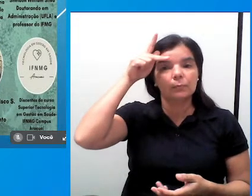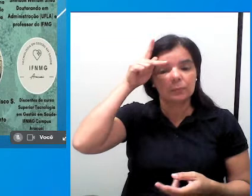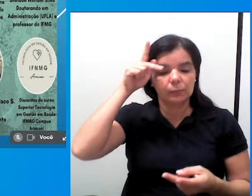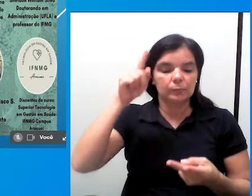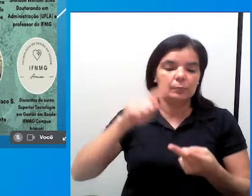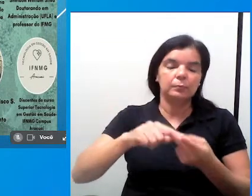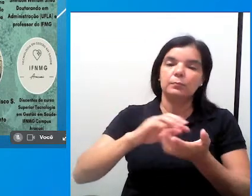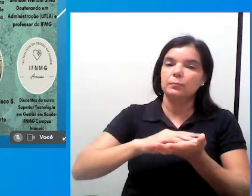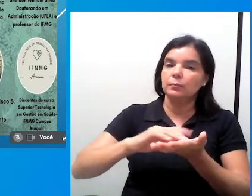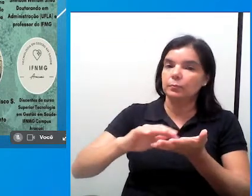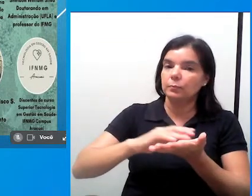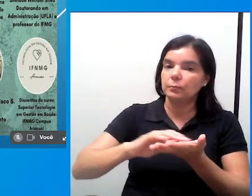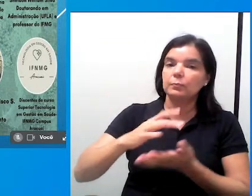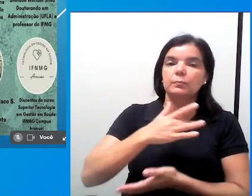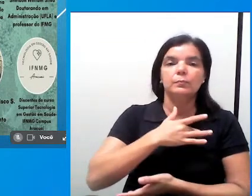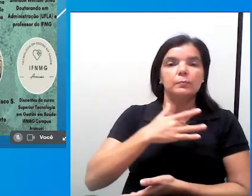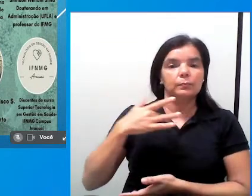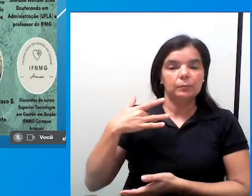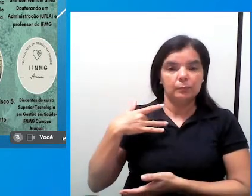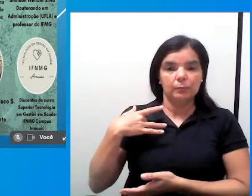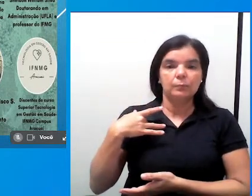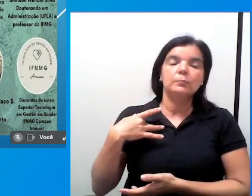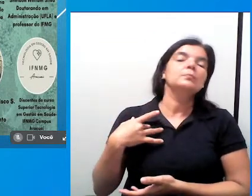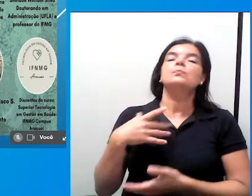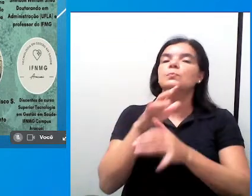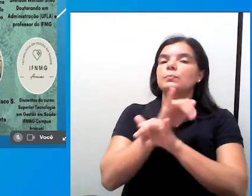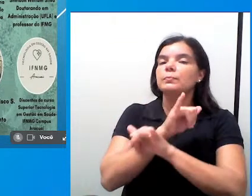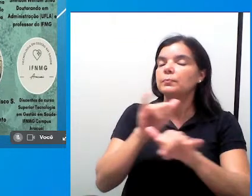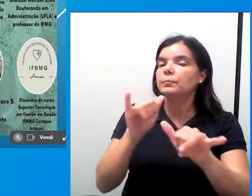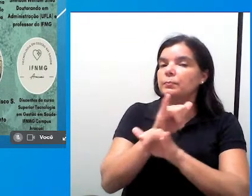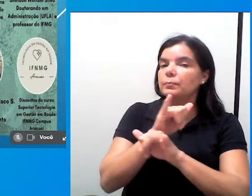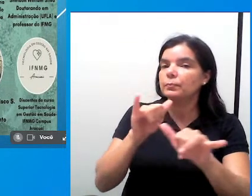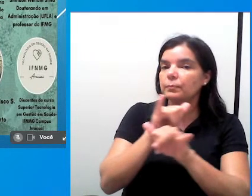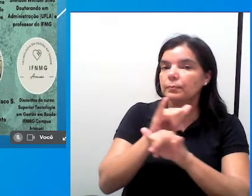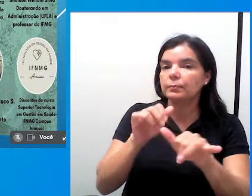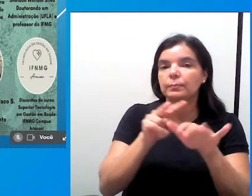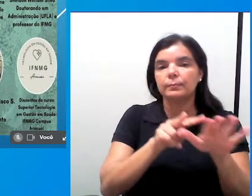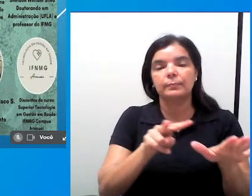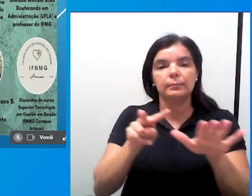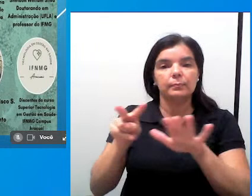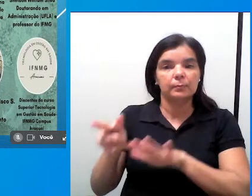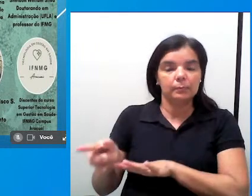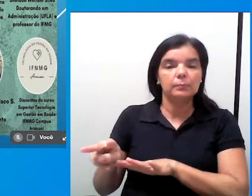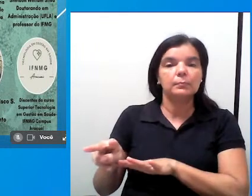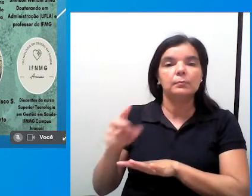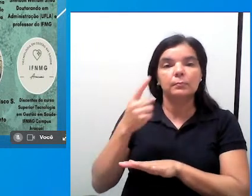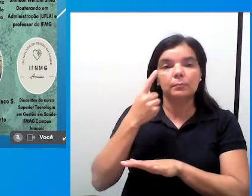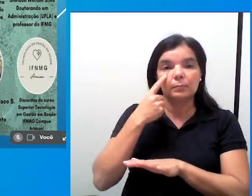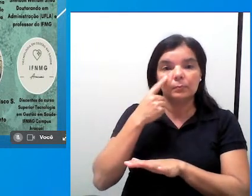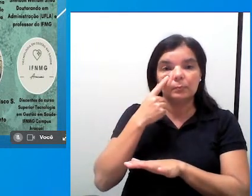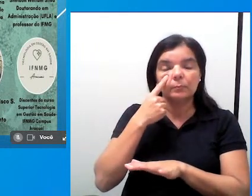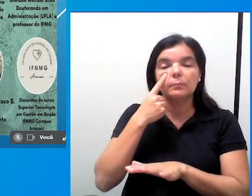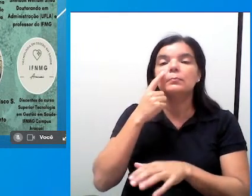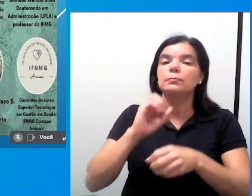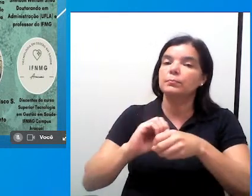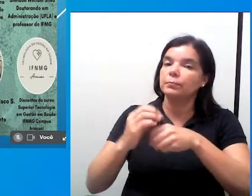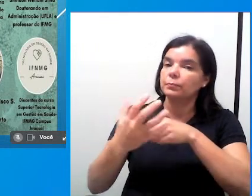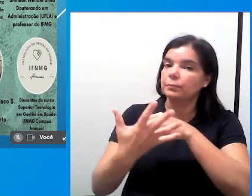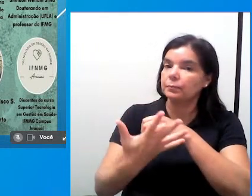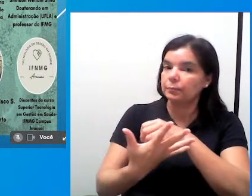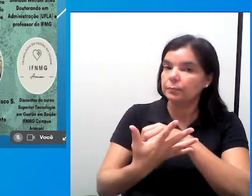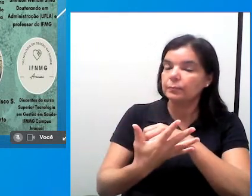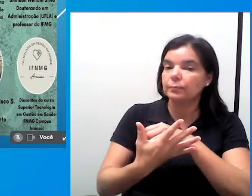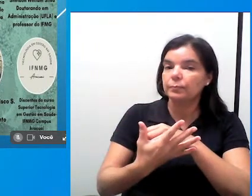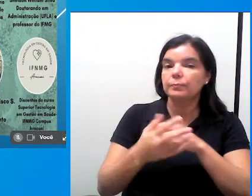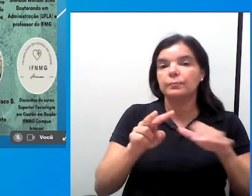saúde, a gente fazia uma divulgação semanal das mobilizações de média móvel, com observação dos casos confirmados na semana